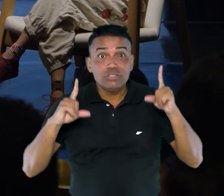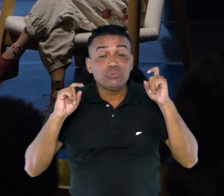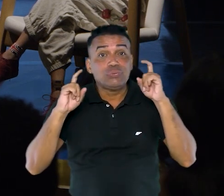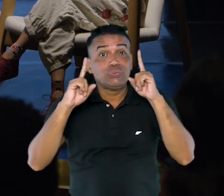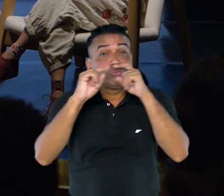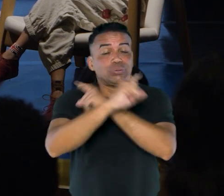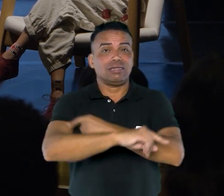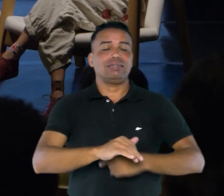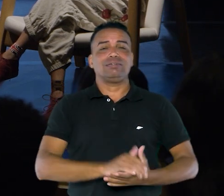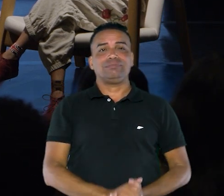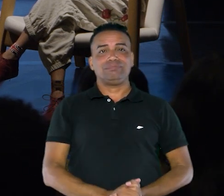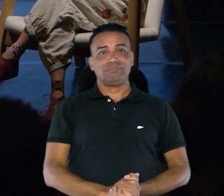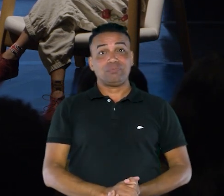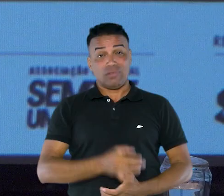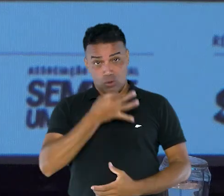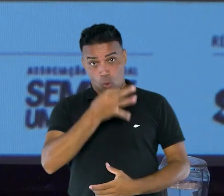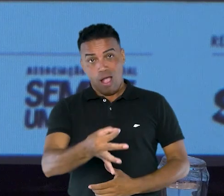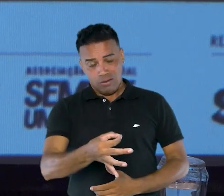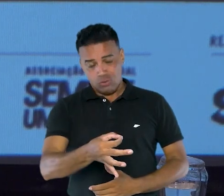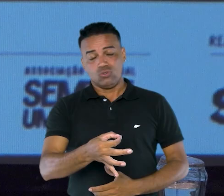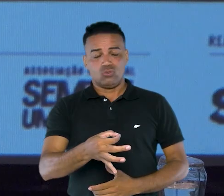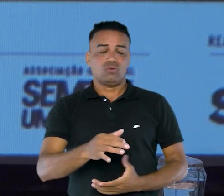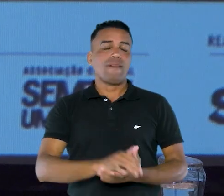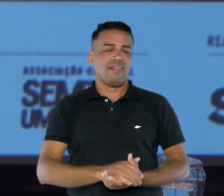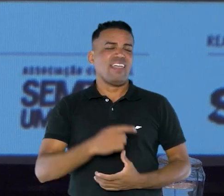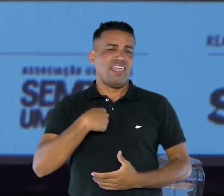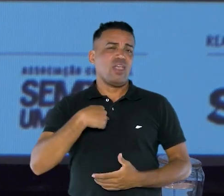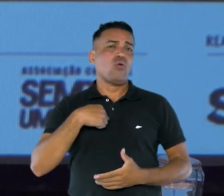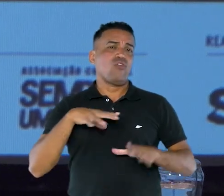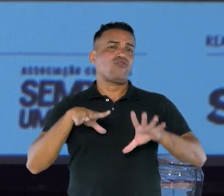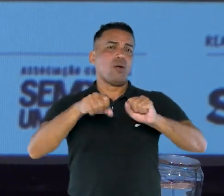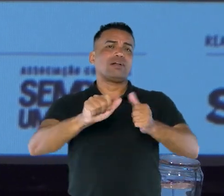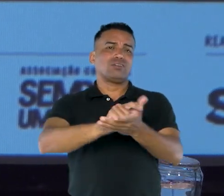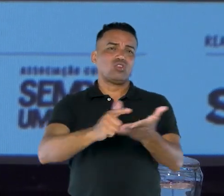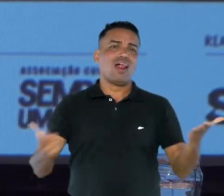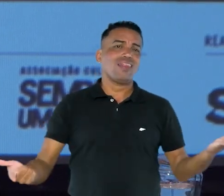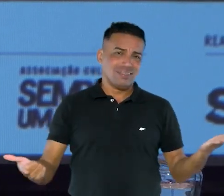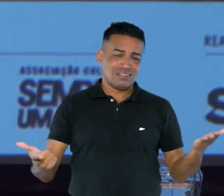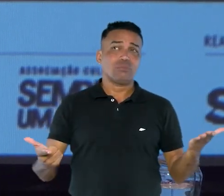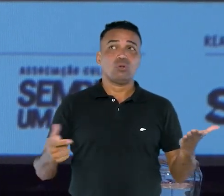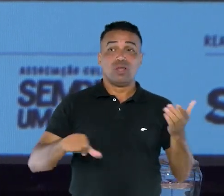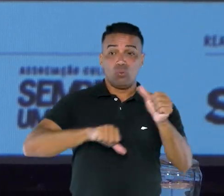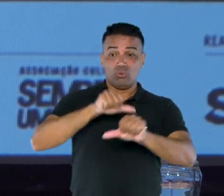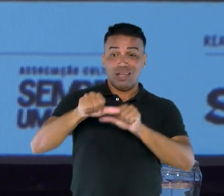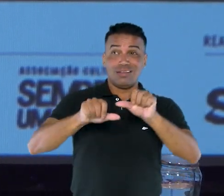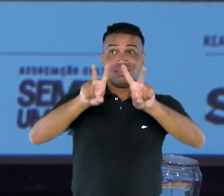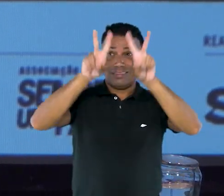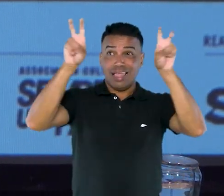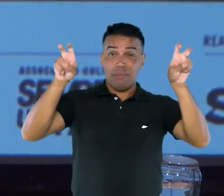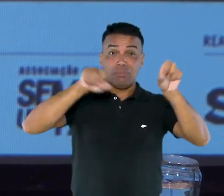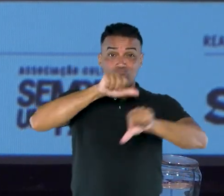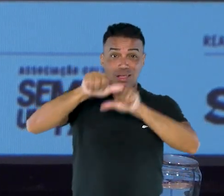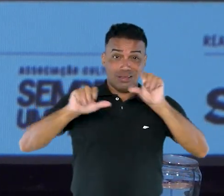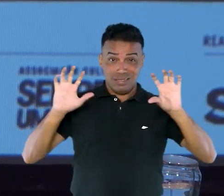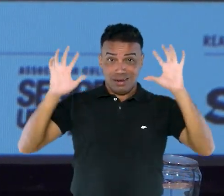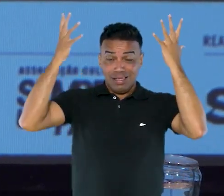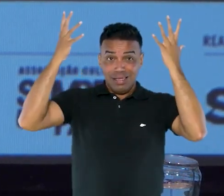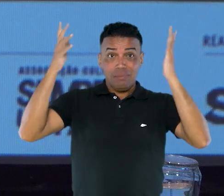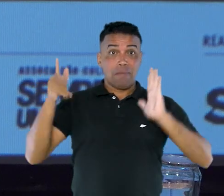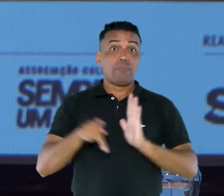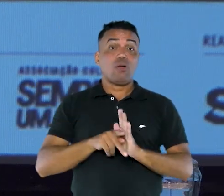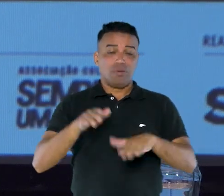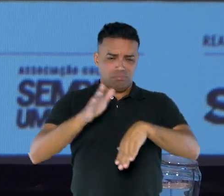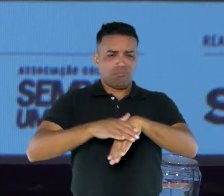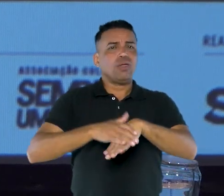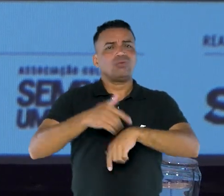Mas eu acho que eu sou jornalista, então o tema de mudanças climáticas ele entrou na minha vida por